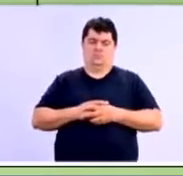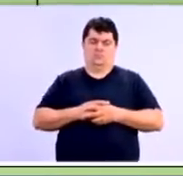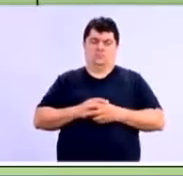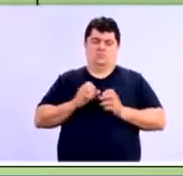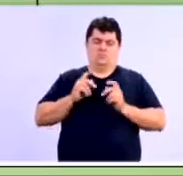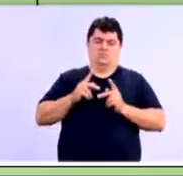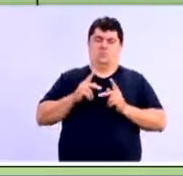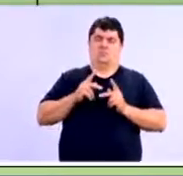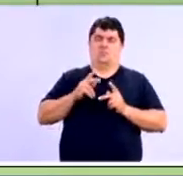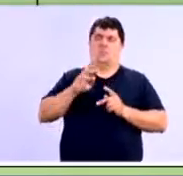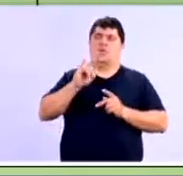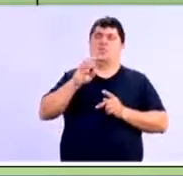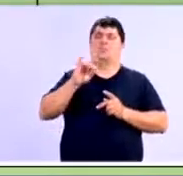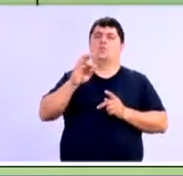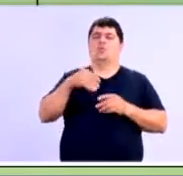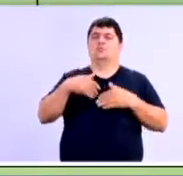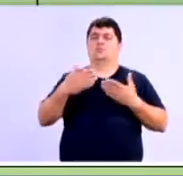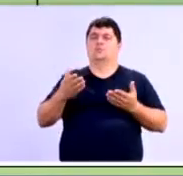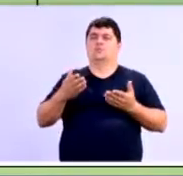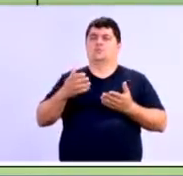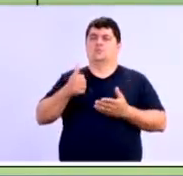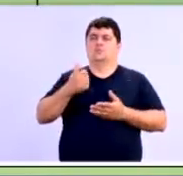Ok? Então qual é a minha rentabilidade?